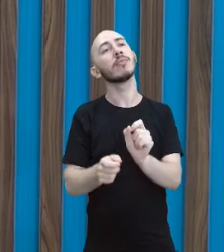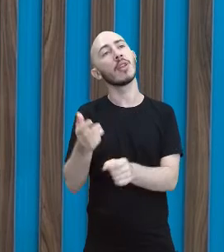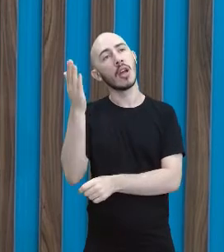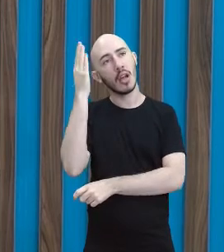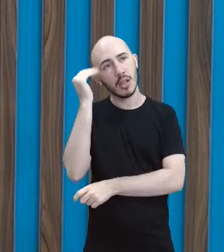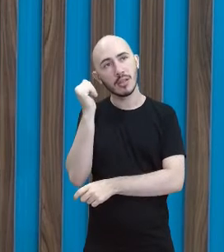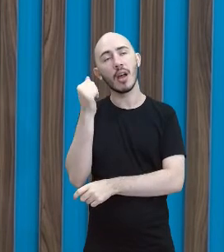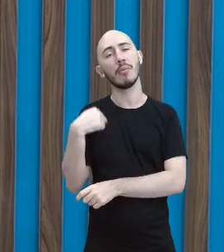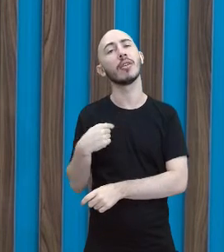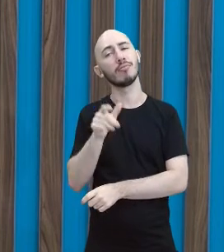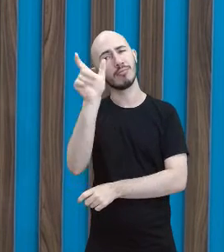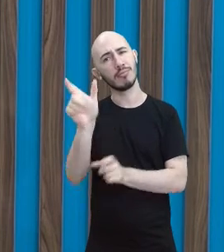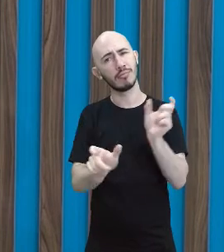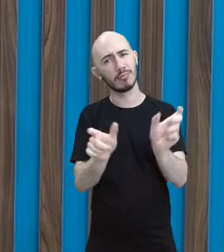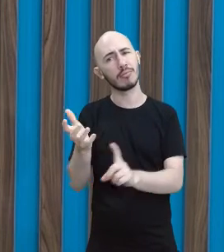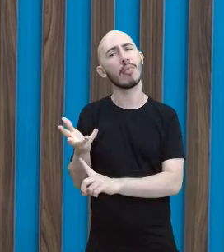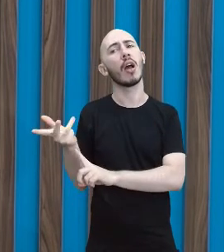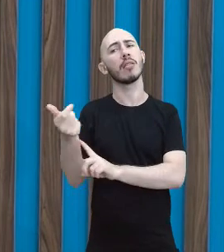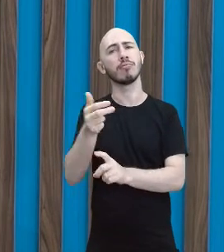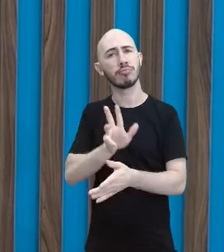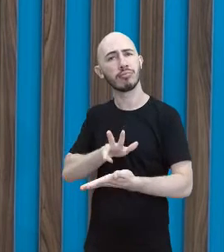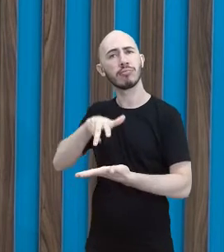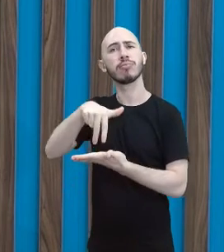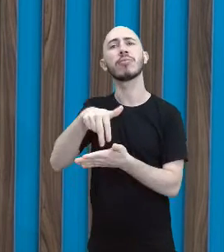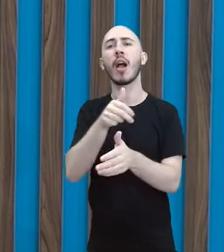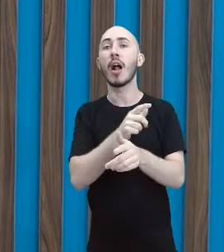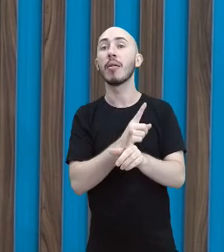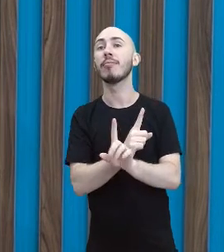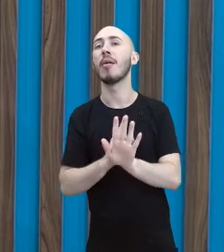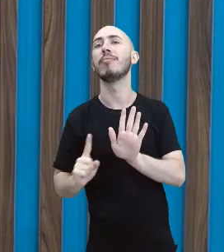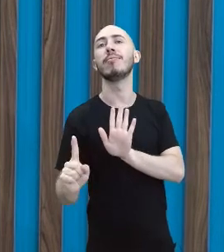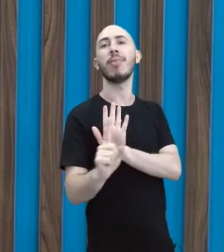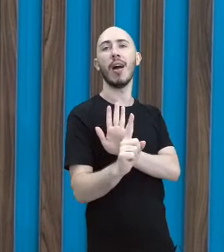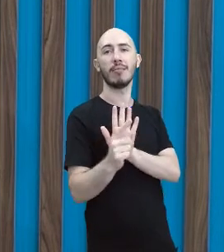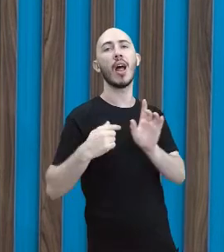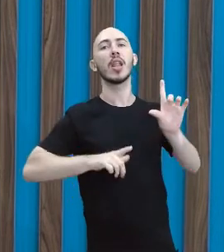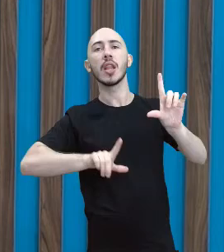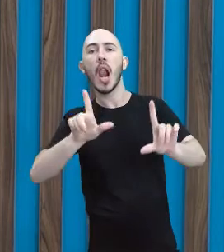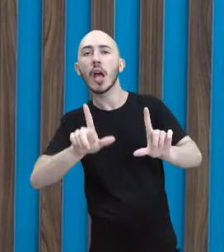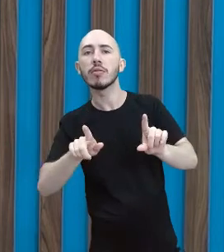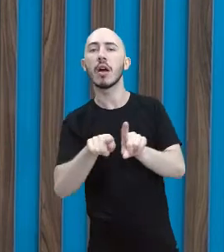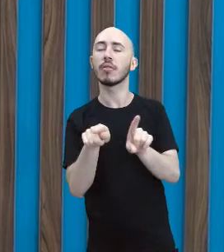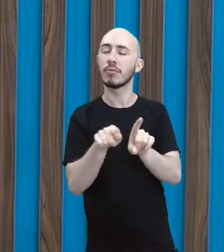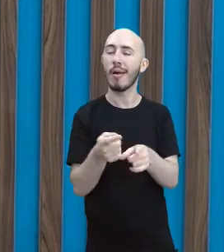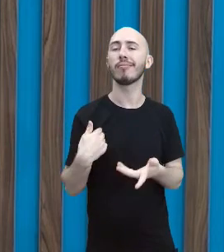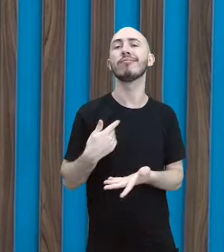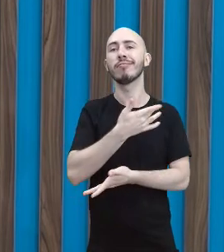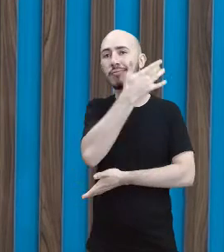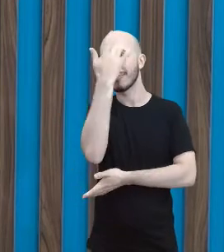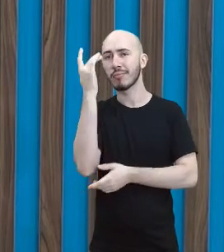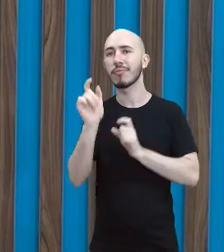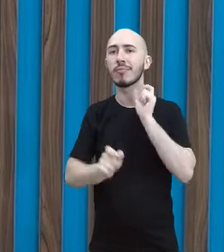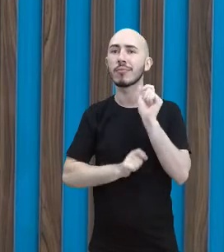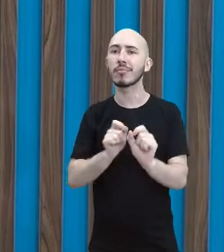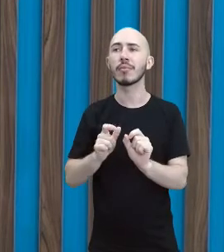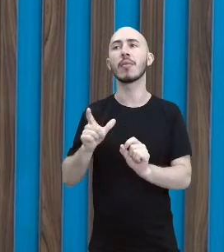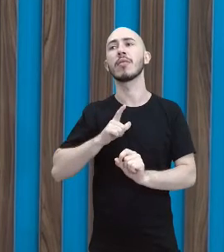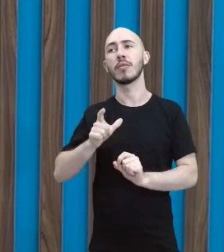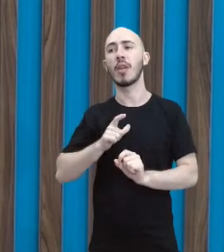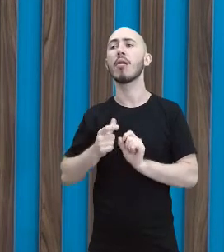do artista, o artista ele está em evidência, ele aparece na televisão. É uma pessoa, né, que tem